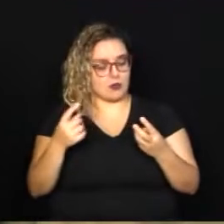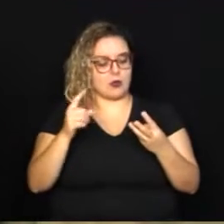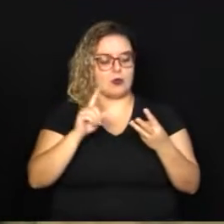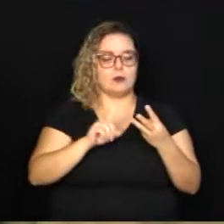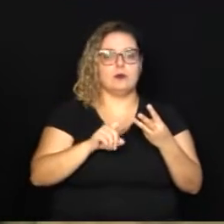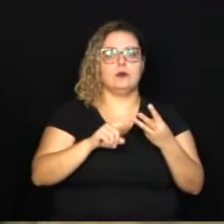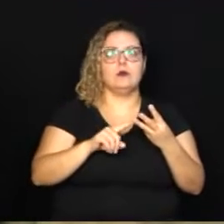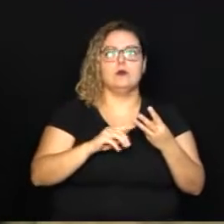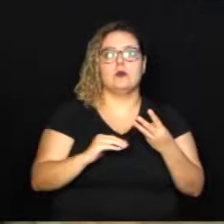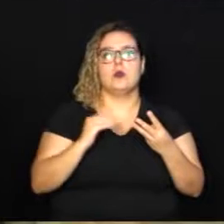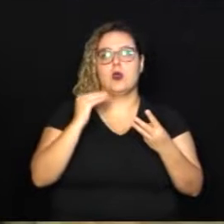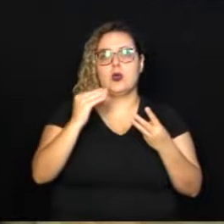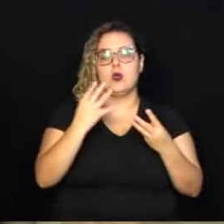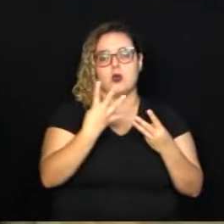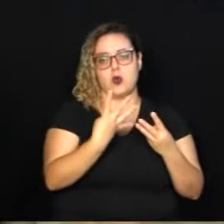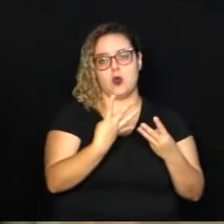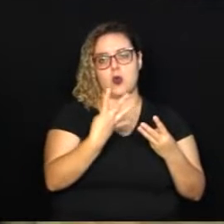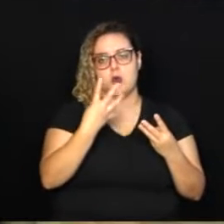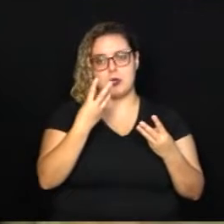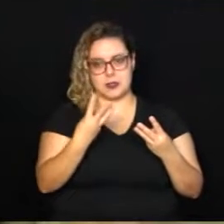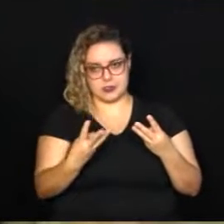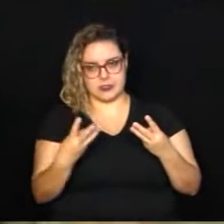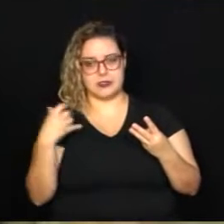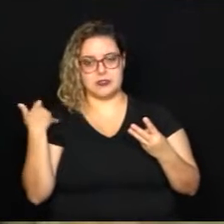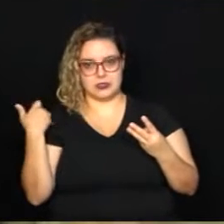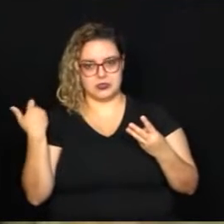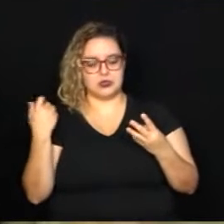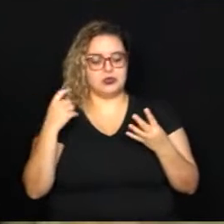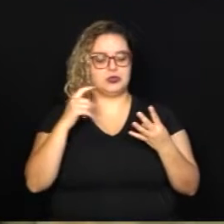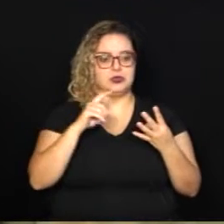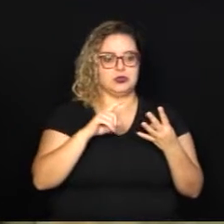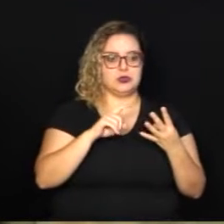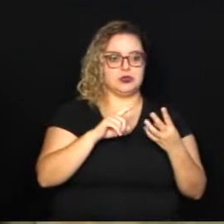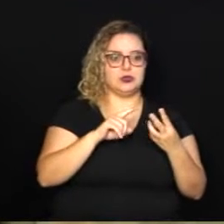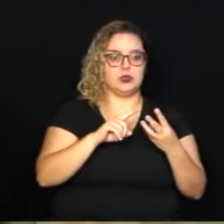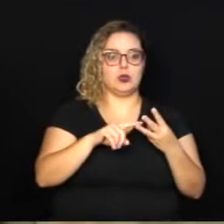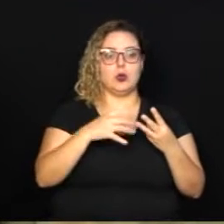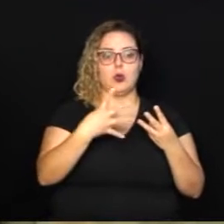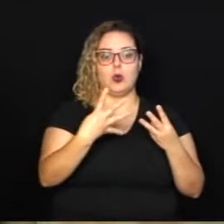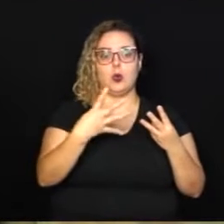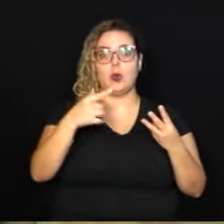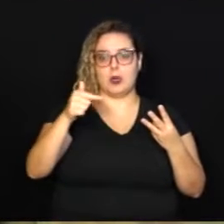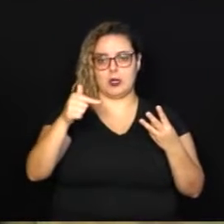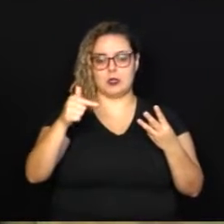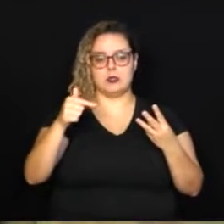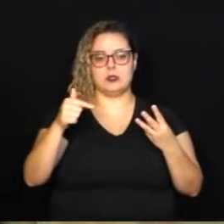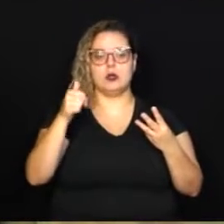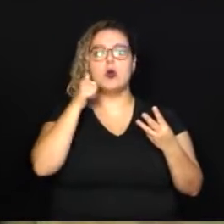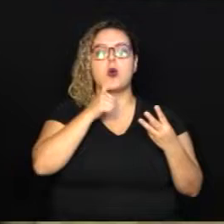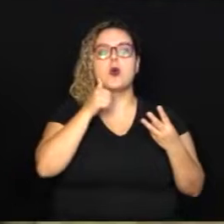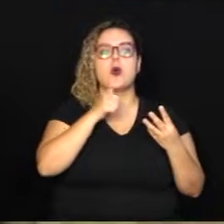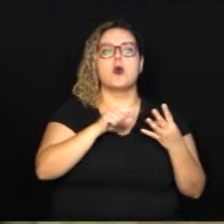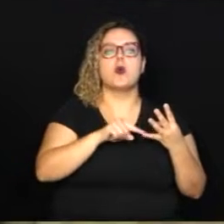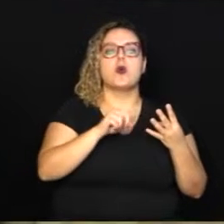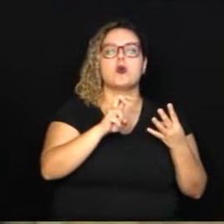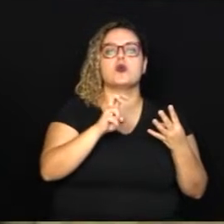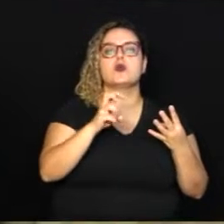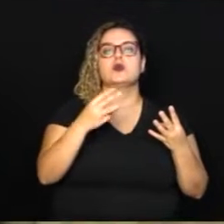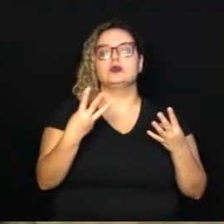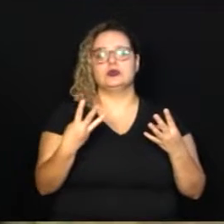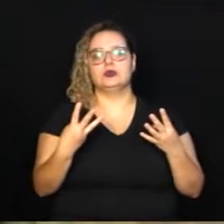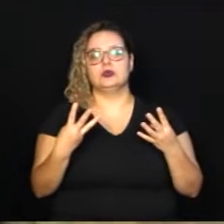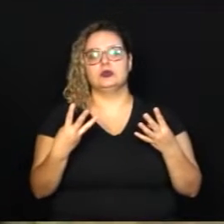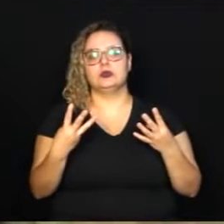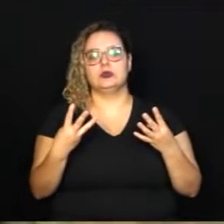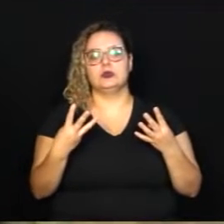subindo um pouquinho, 43 anos, 47, uma mulher de 53 anos.